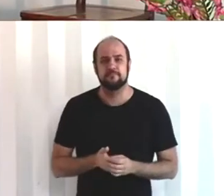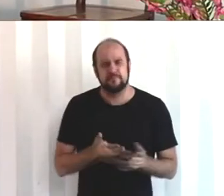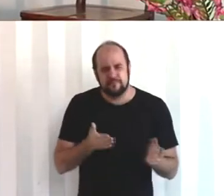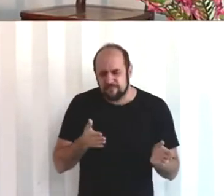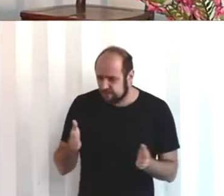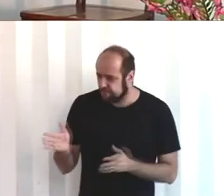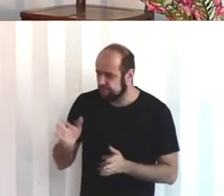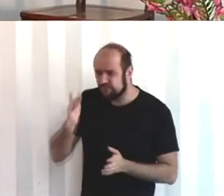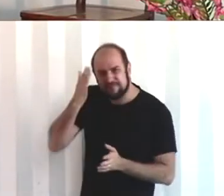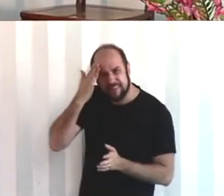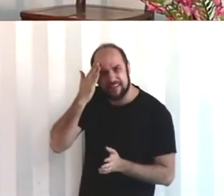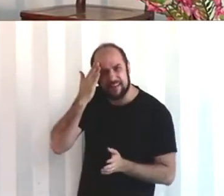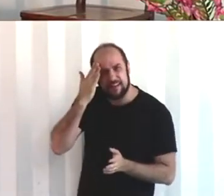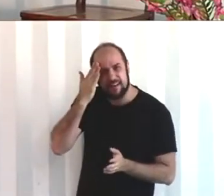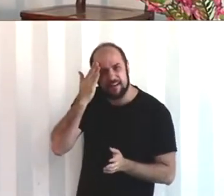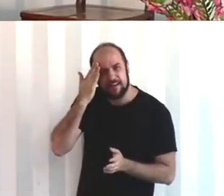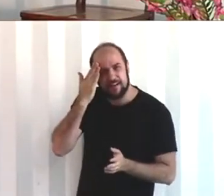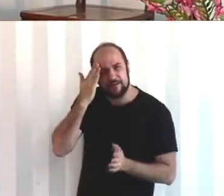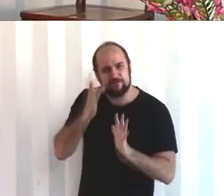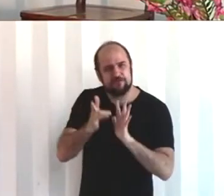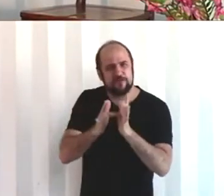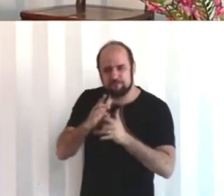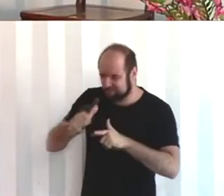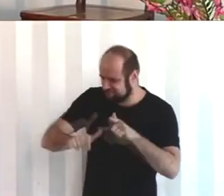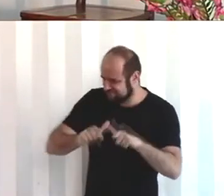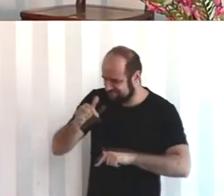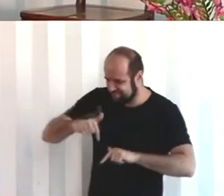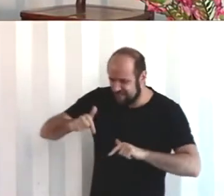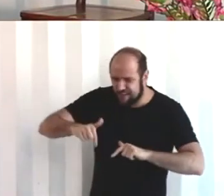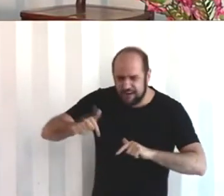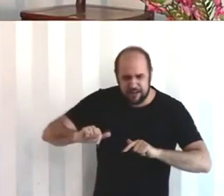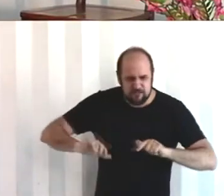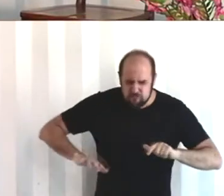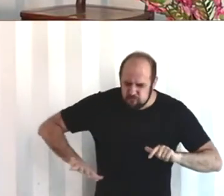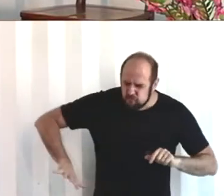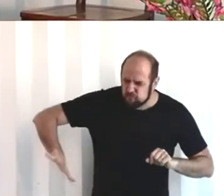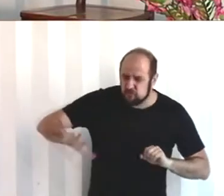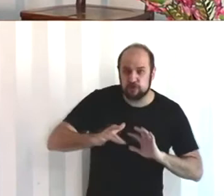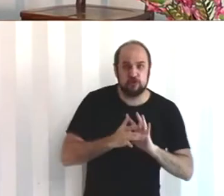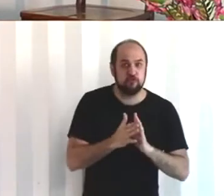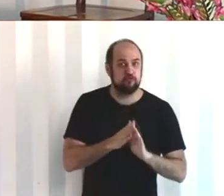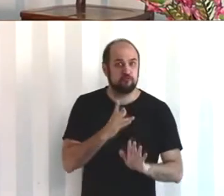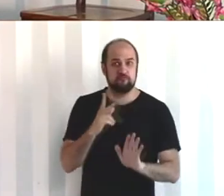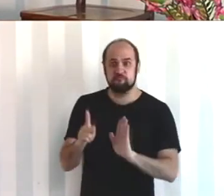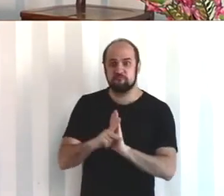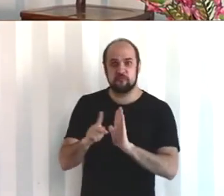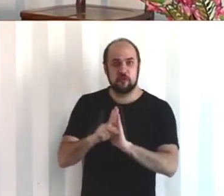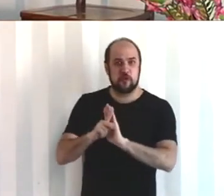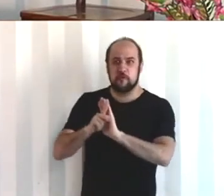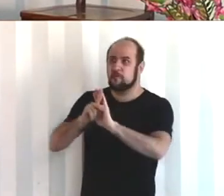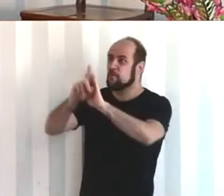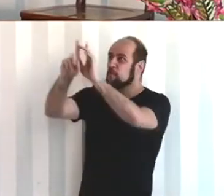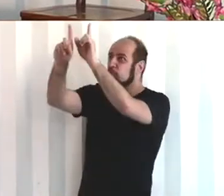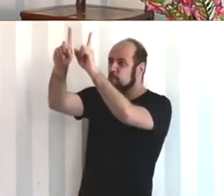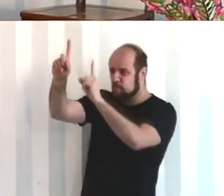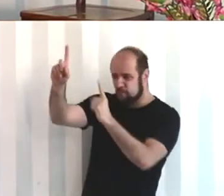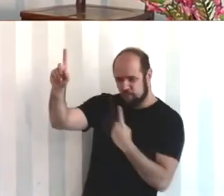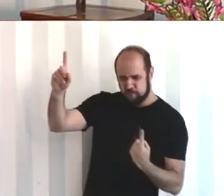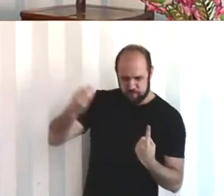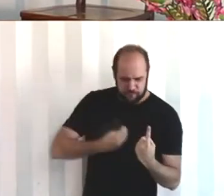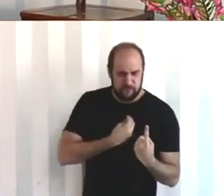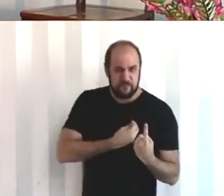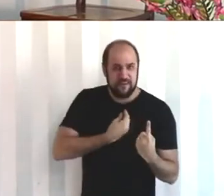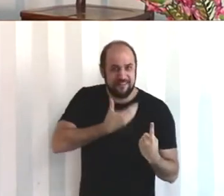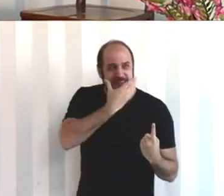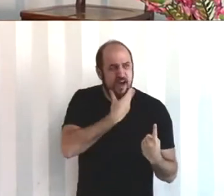tudo aquilo que acontecera no ministério terreno de Jesus, a começar do próprio Senhor Jesus, que se esvaziou da sua glória, que assumiu a forma de servo, que foi